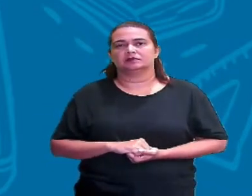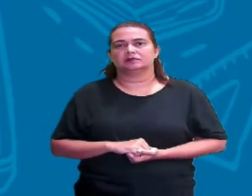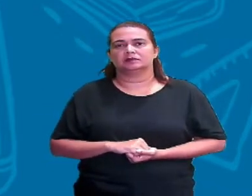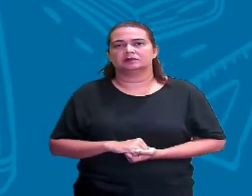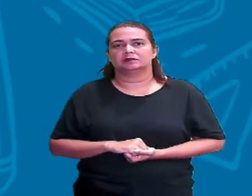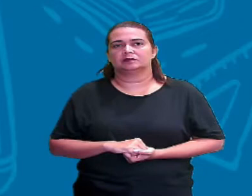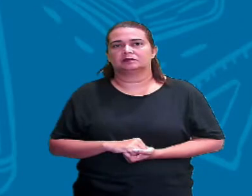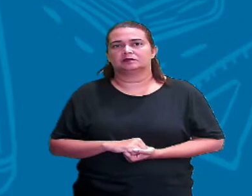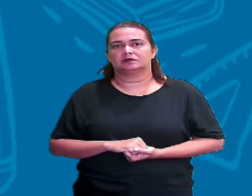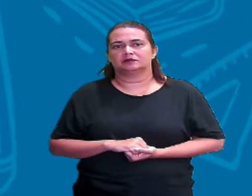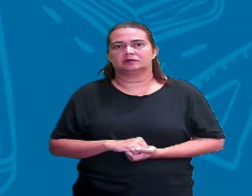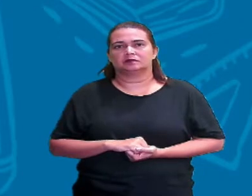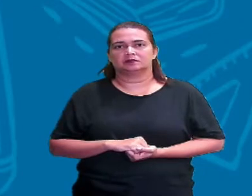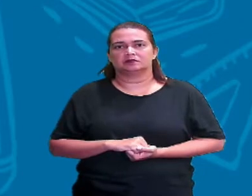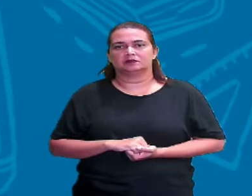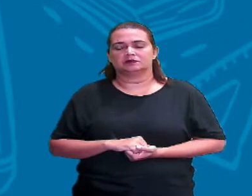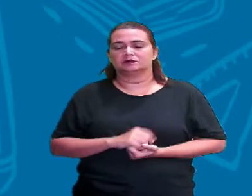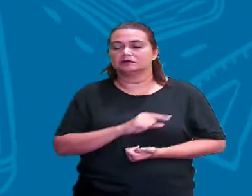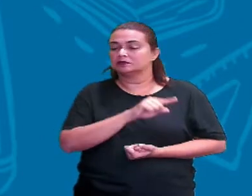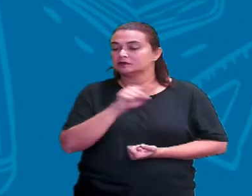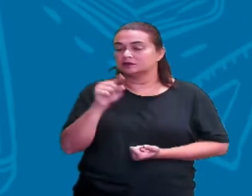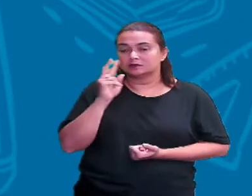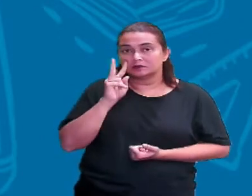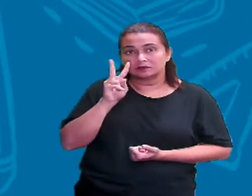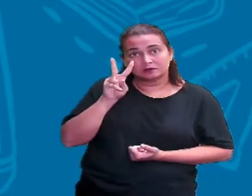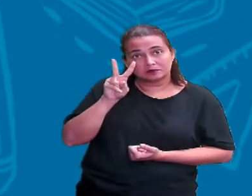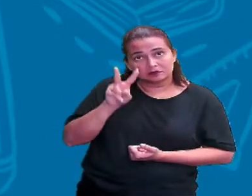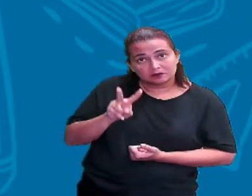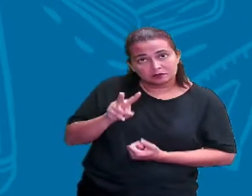Três Patetas, os Três